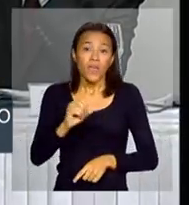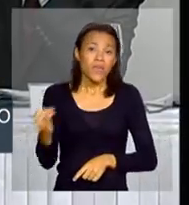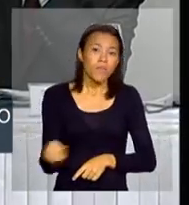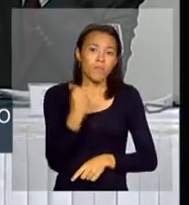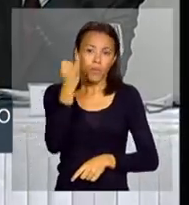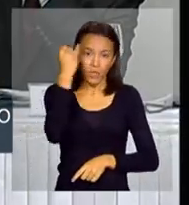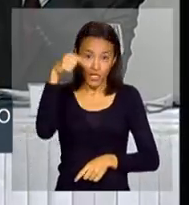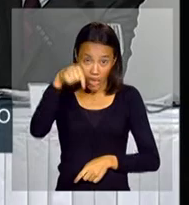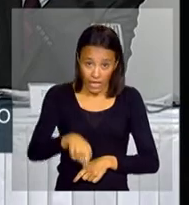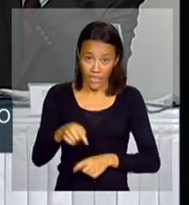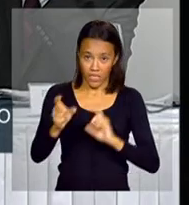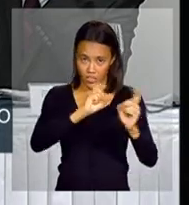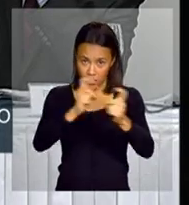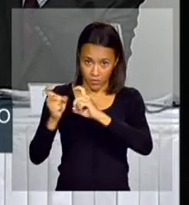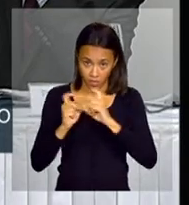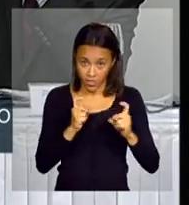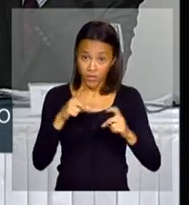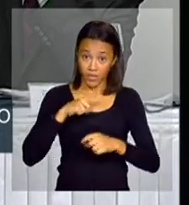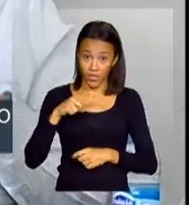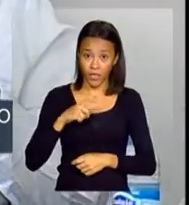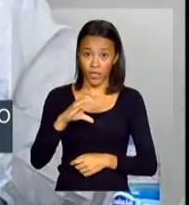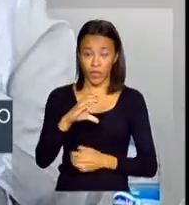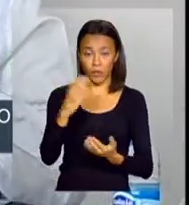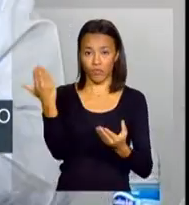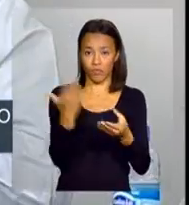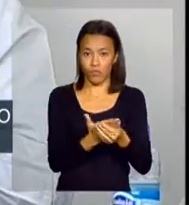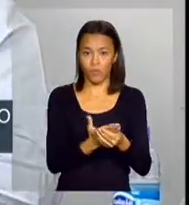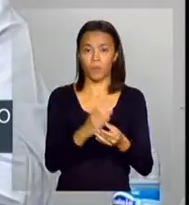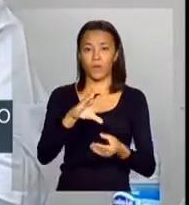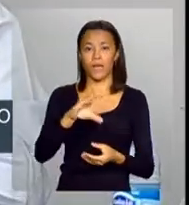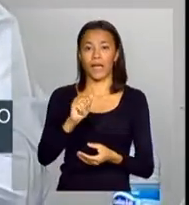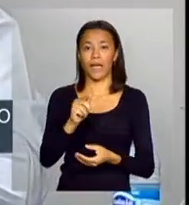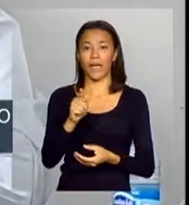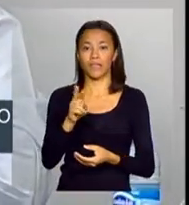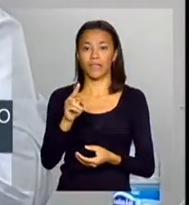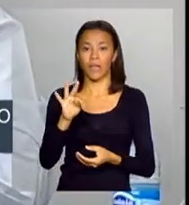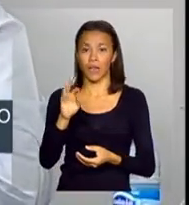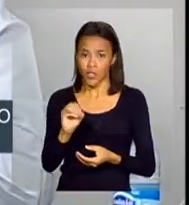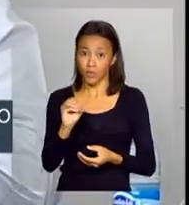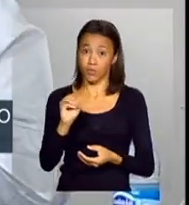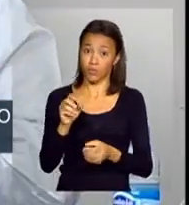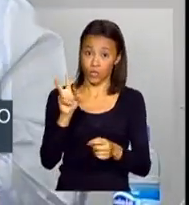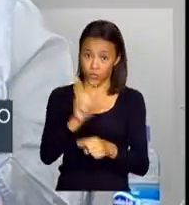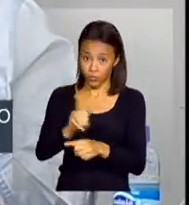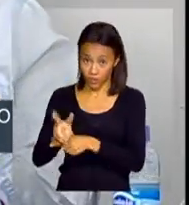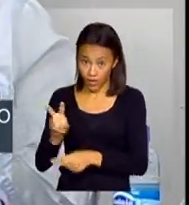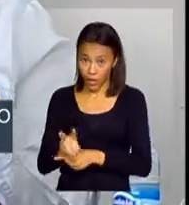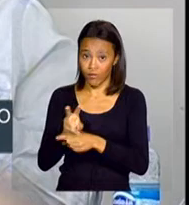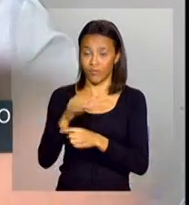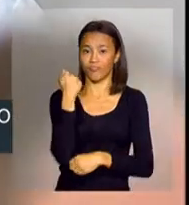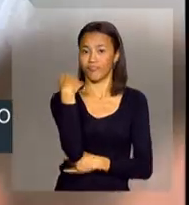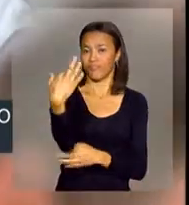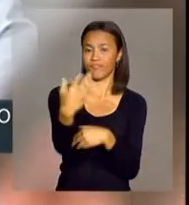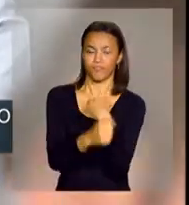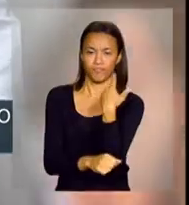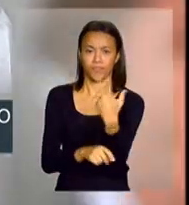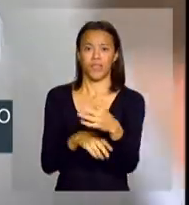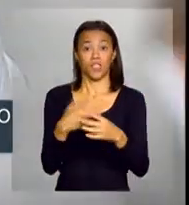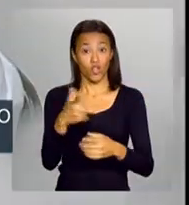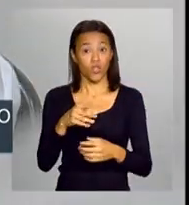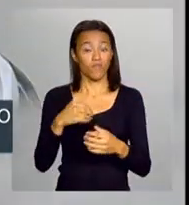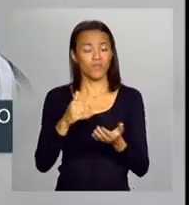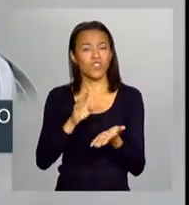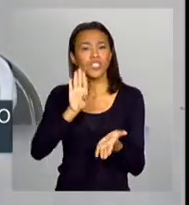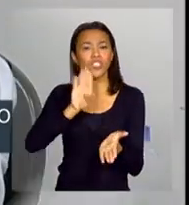debate chama-se cadastro ambiental rural. Somente com base no cadastro ambiental rural, nós acabaremos, eu tiraremos os chamados